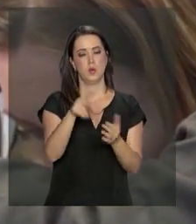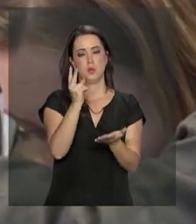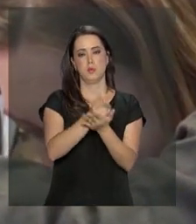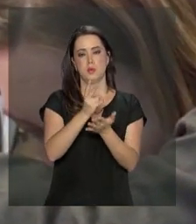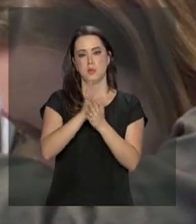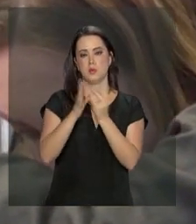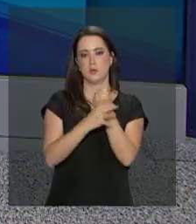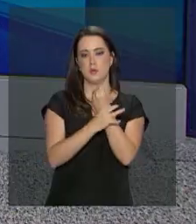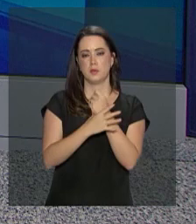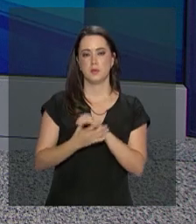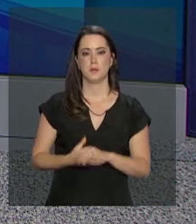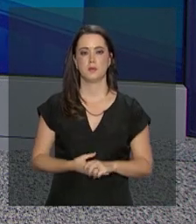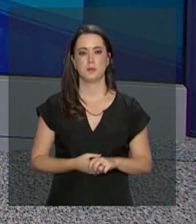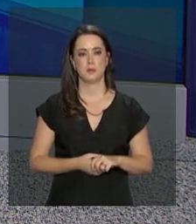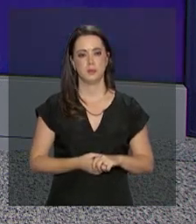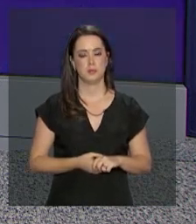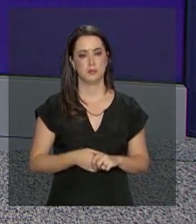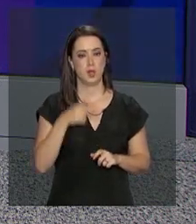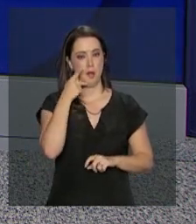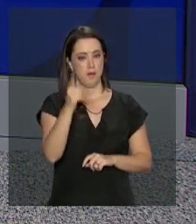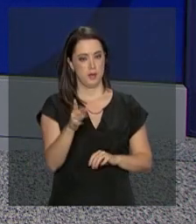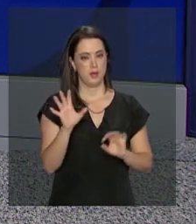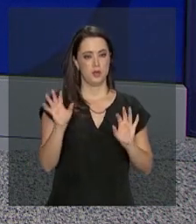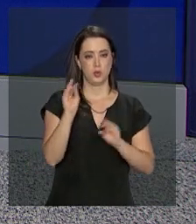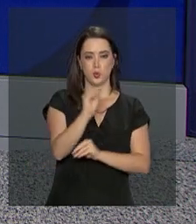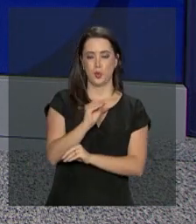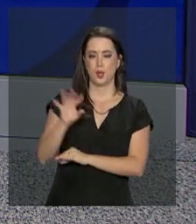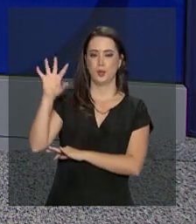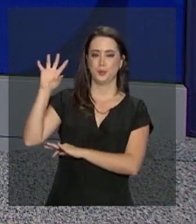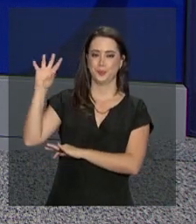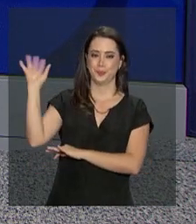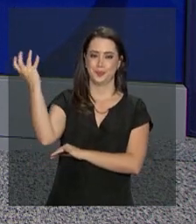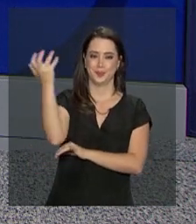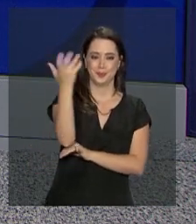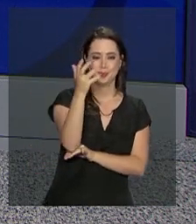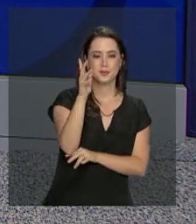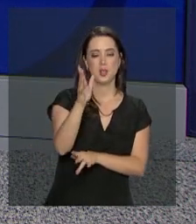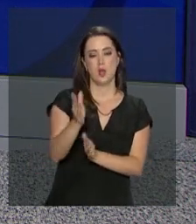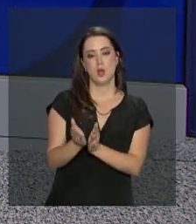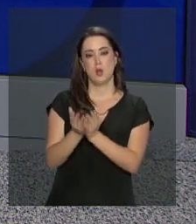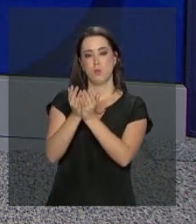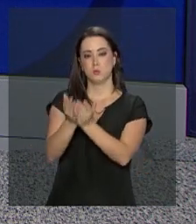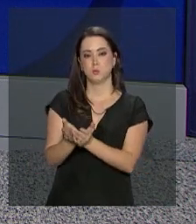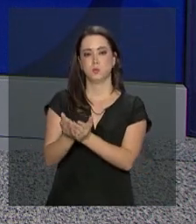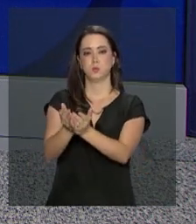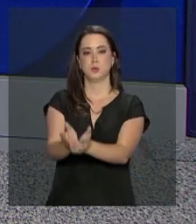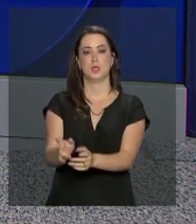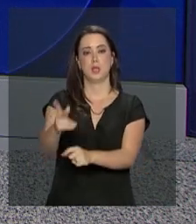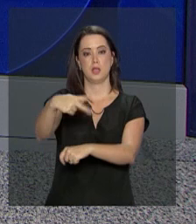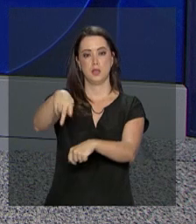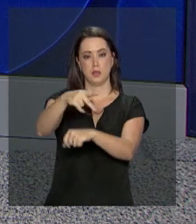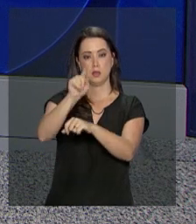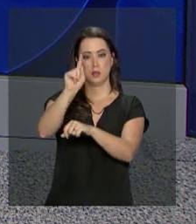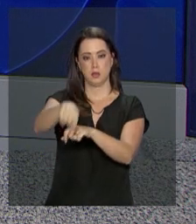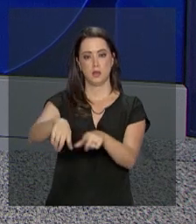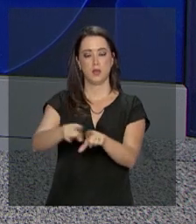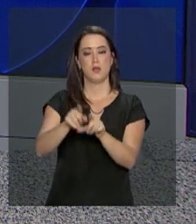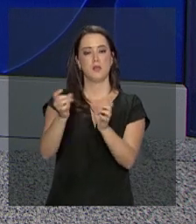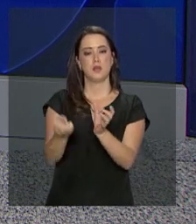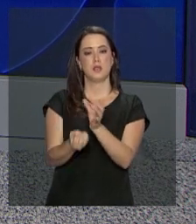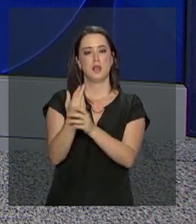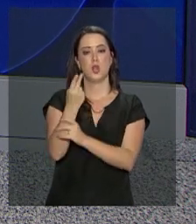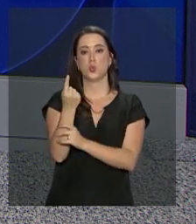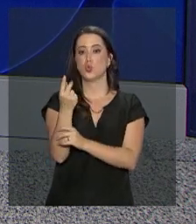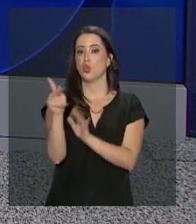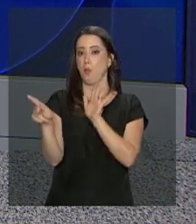a segurança para garantir a conservação da biodiversidade marinha em todo o país foi criado o fundo marinho